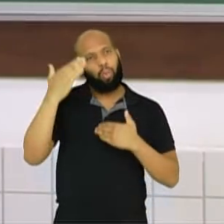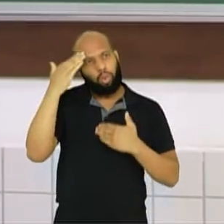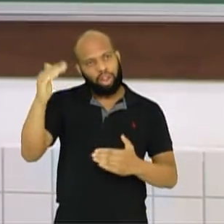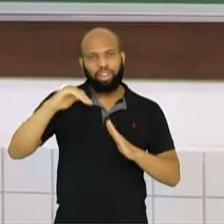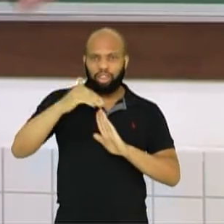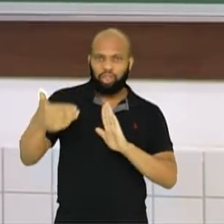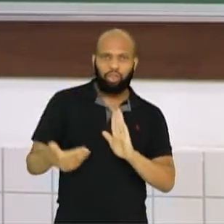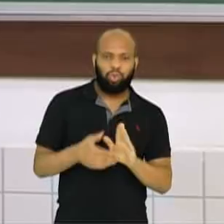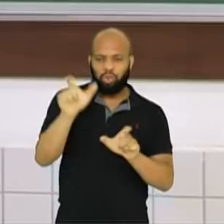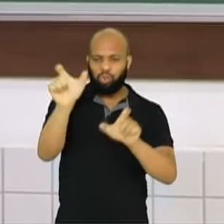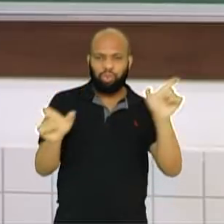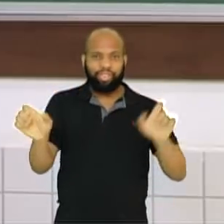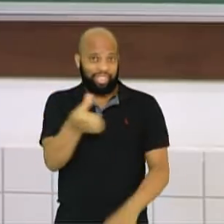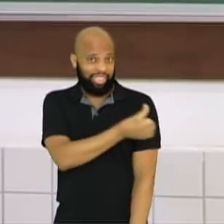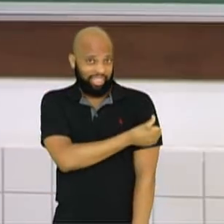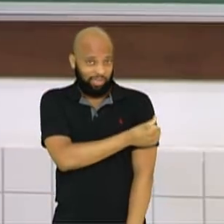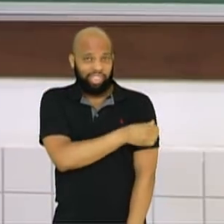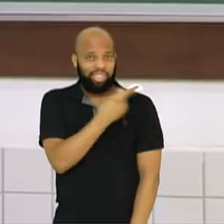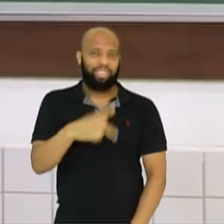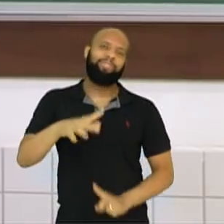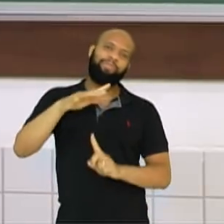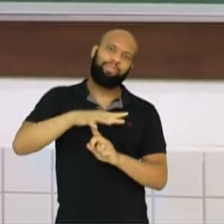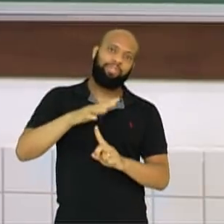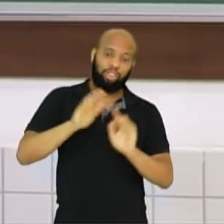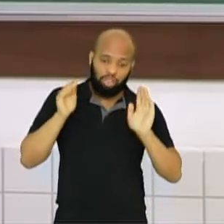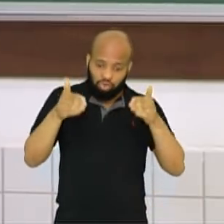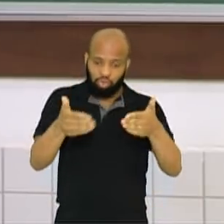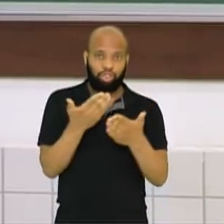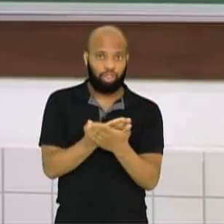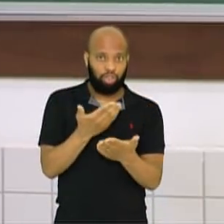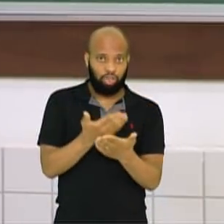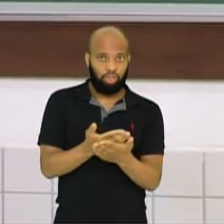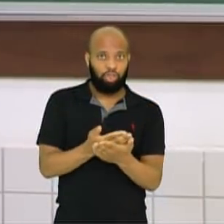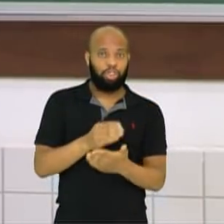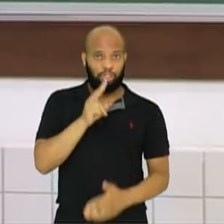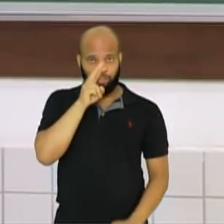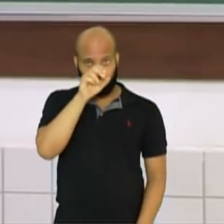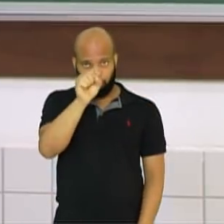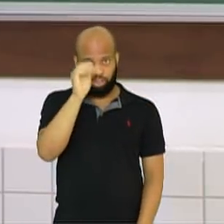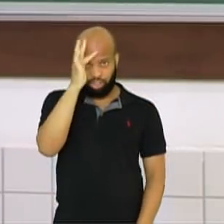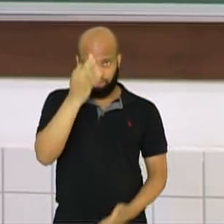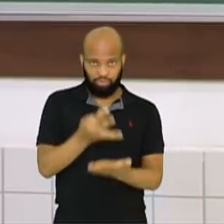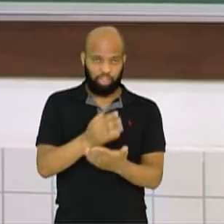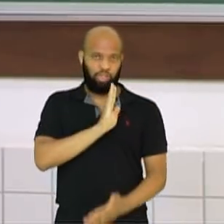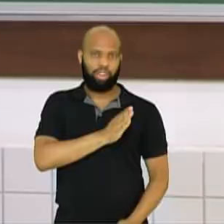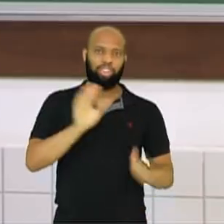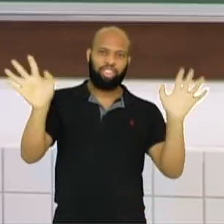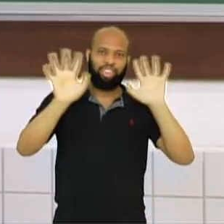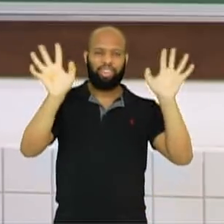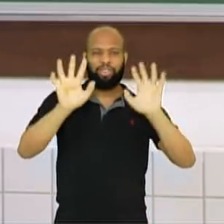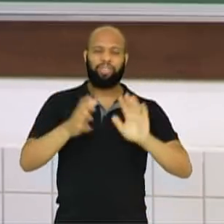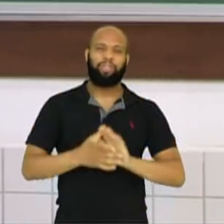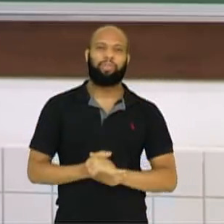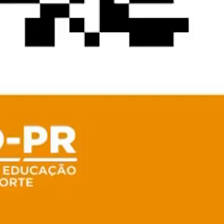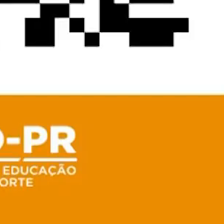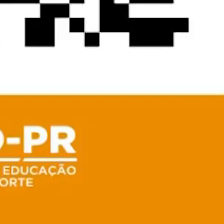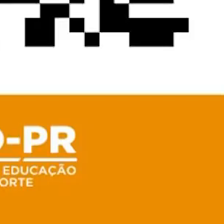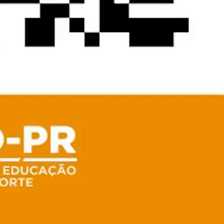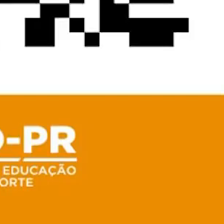agradecimentos a toda a galerinha do 6º ano do Paraná. Foco nos estudos, força, fé no coração. Valeu, até a próxima!